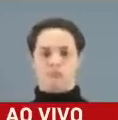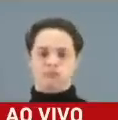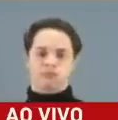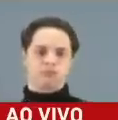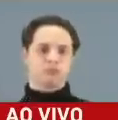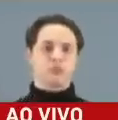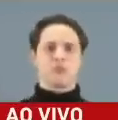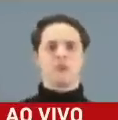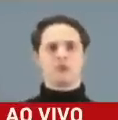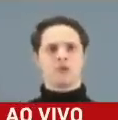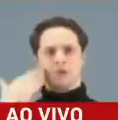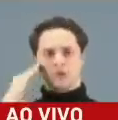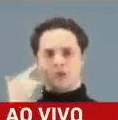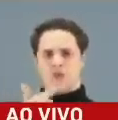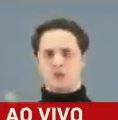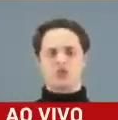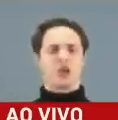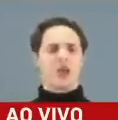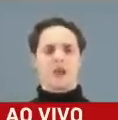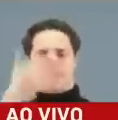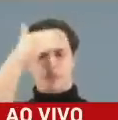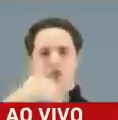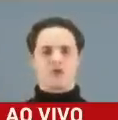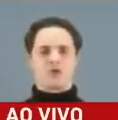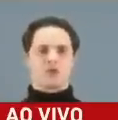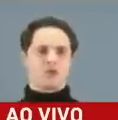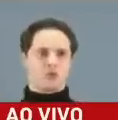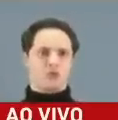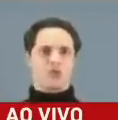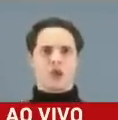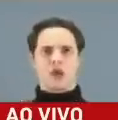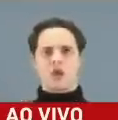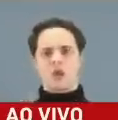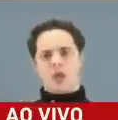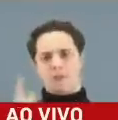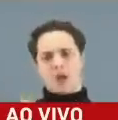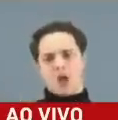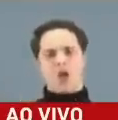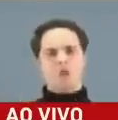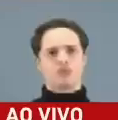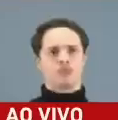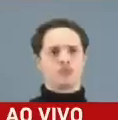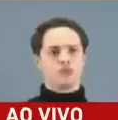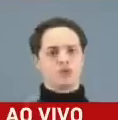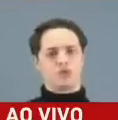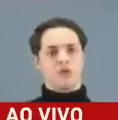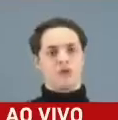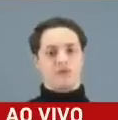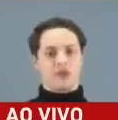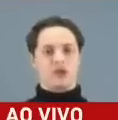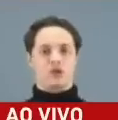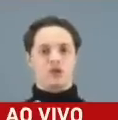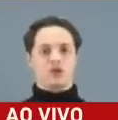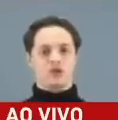desviados. Mas entendi que não tinha prova do dolo. E indeferi medidas contra a filha do